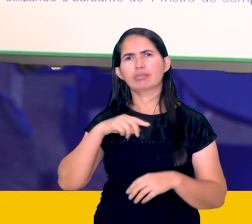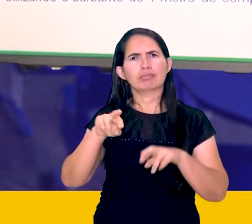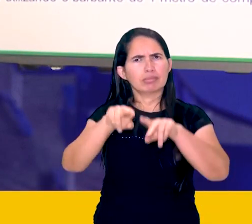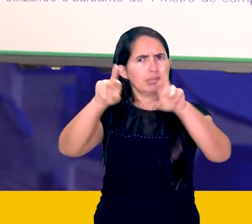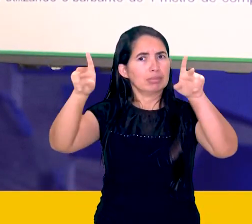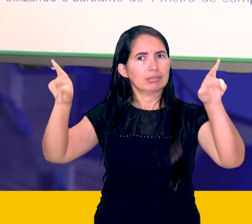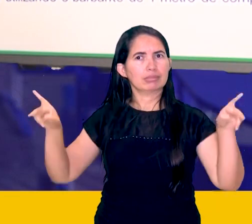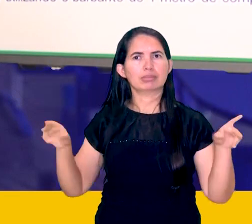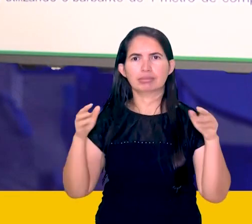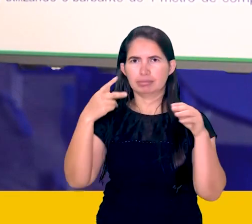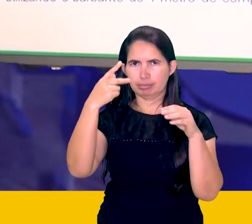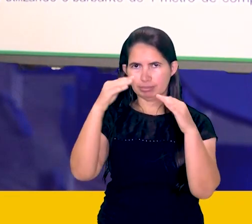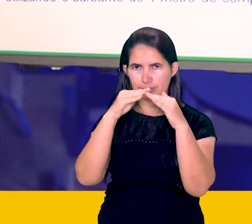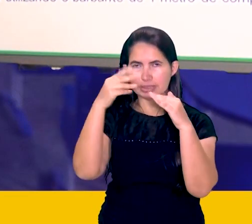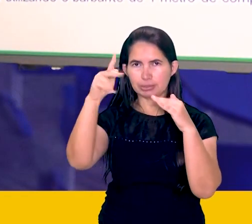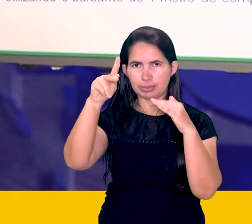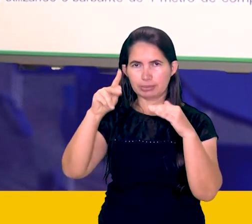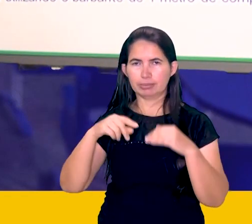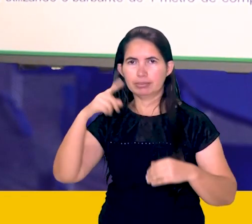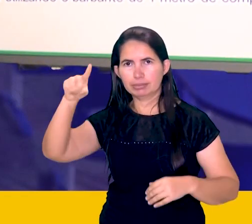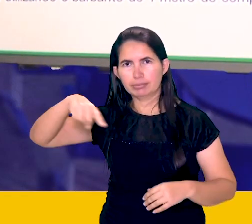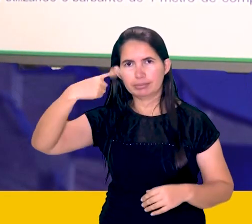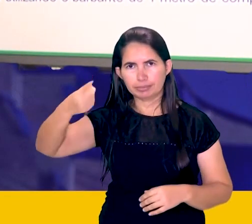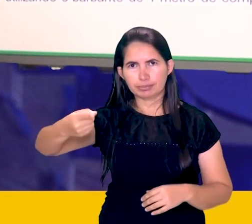casa. Vamos lá para a próxima.